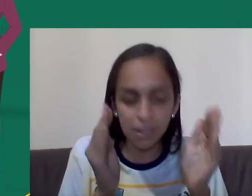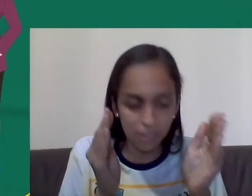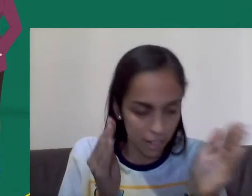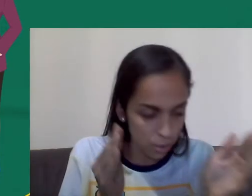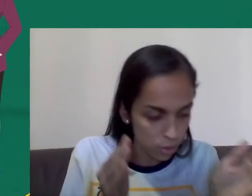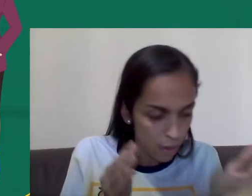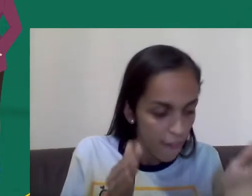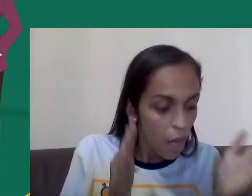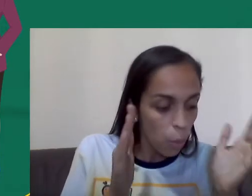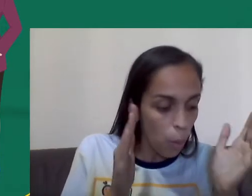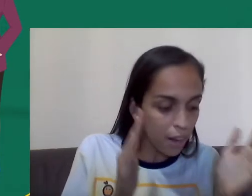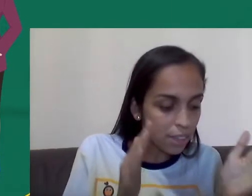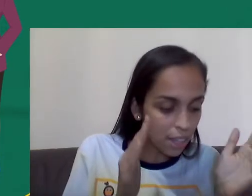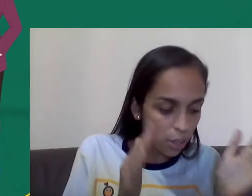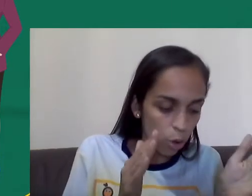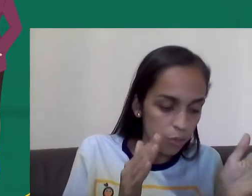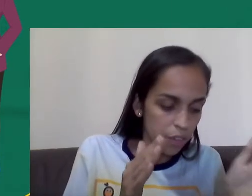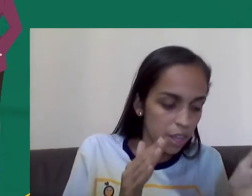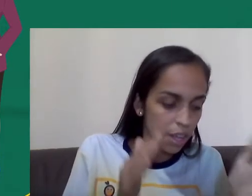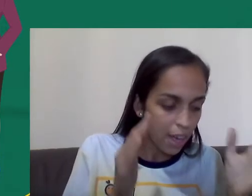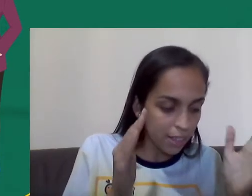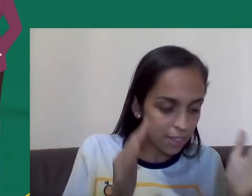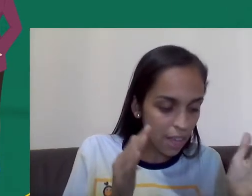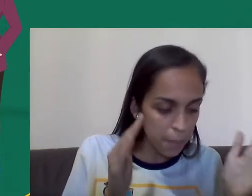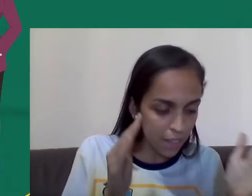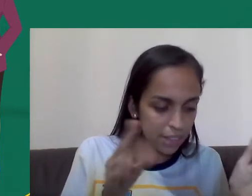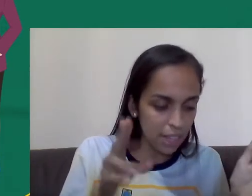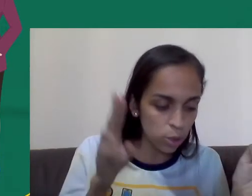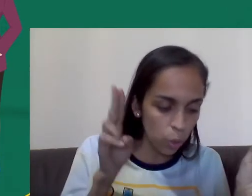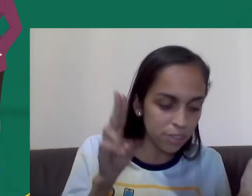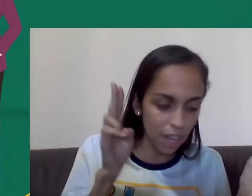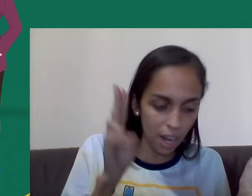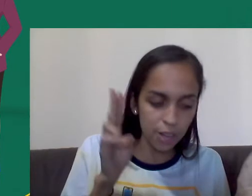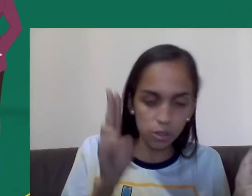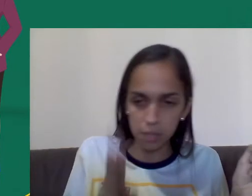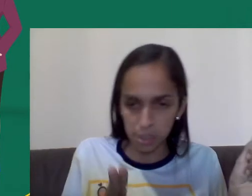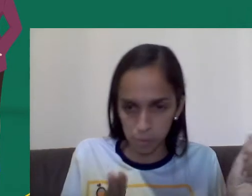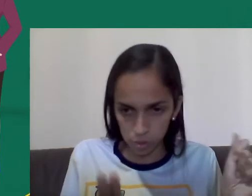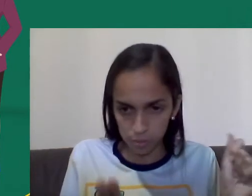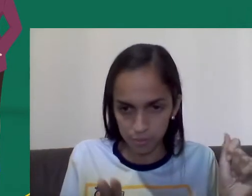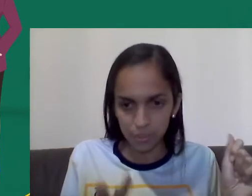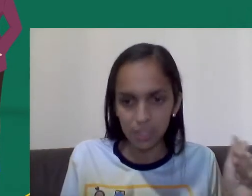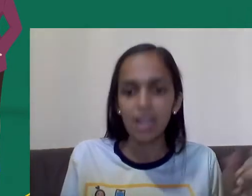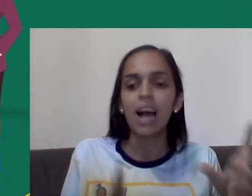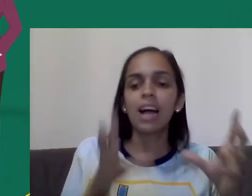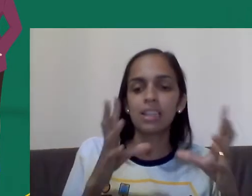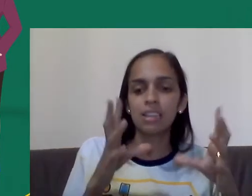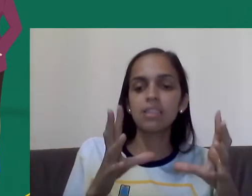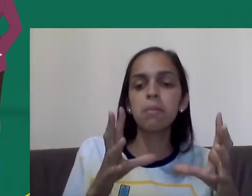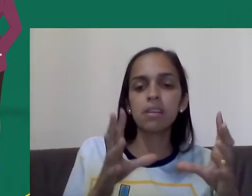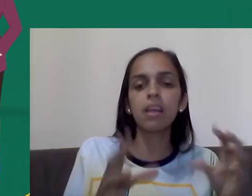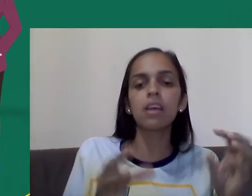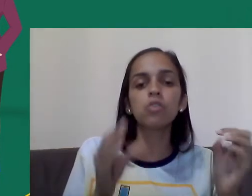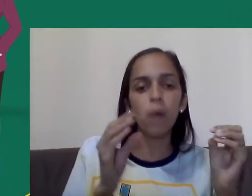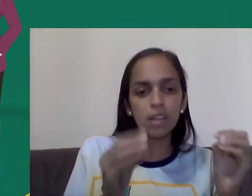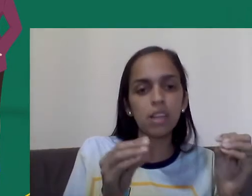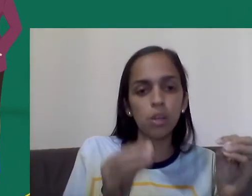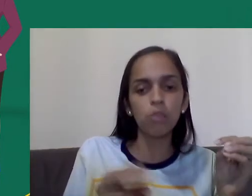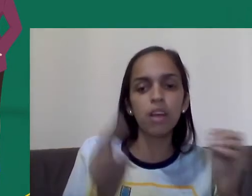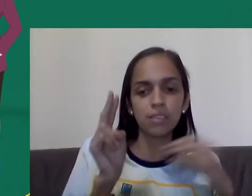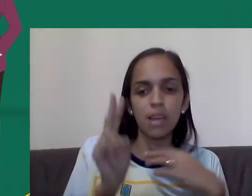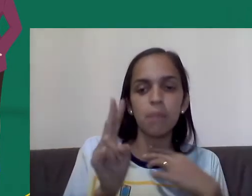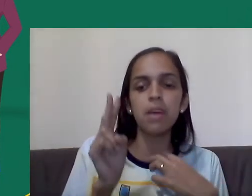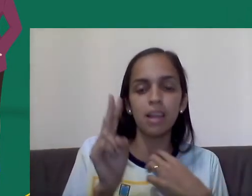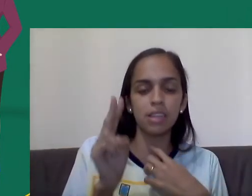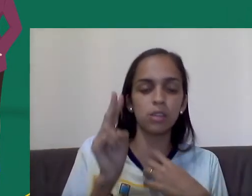100 brasileiros, 49 recebem até dois salários mínimos. A cada 100 brasileiros,